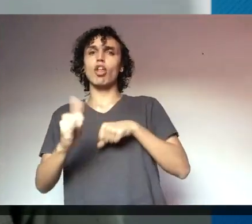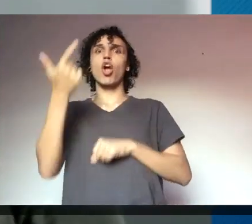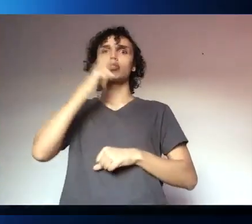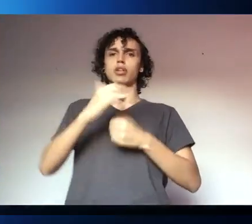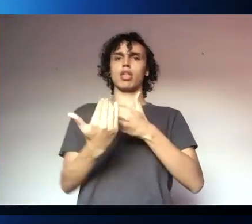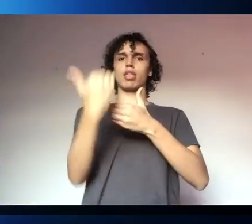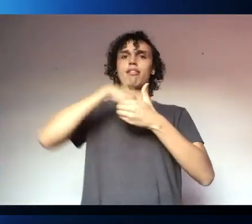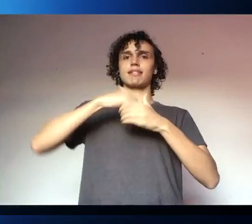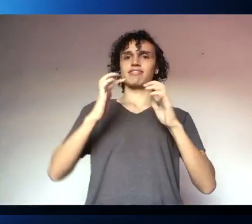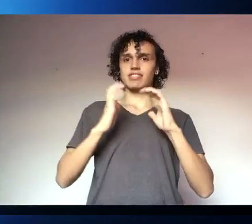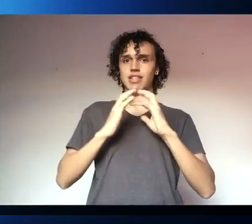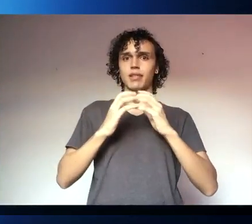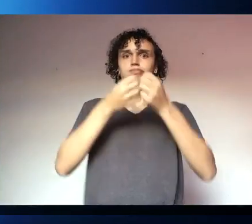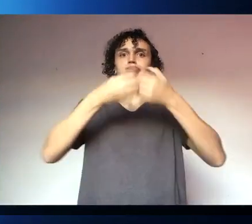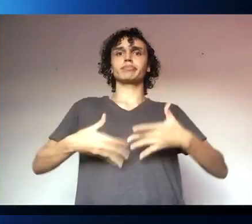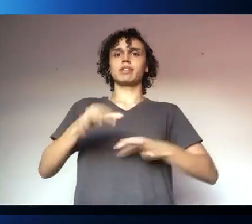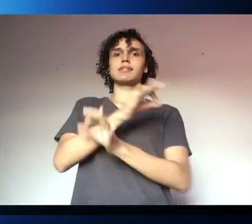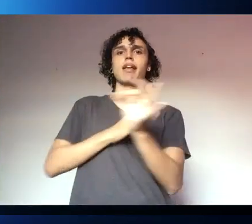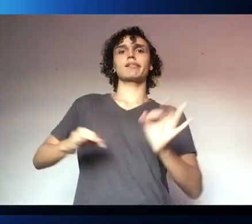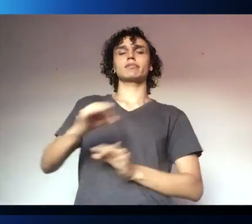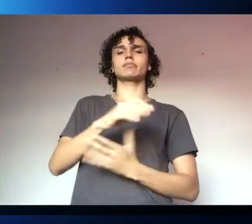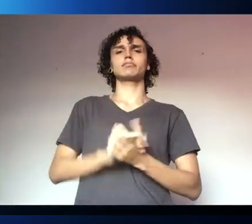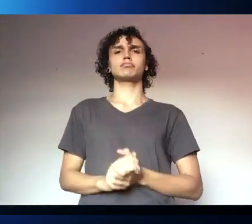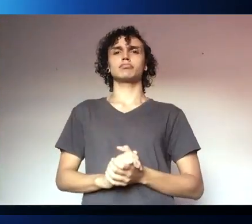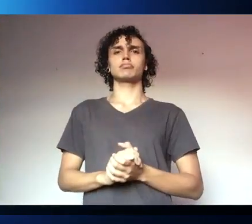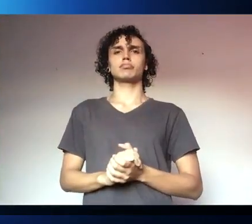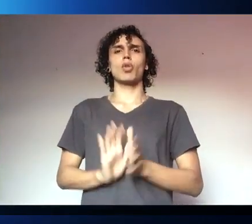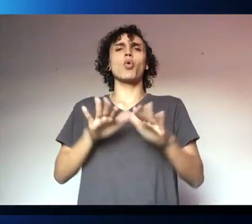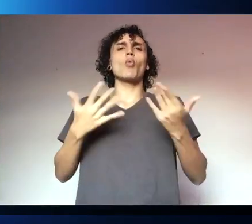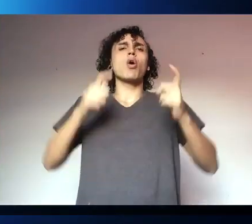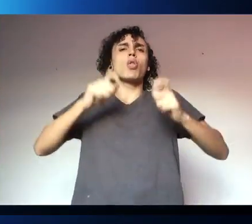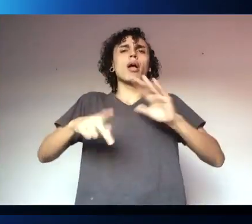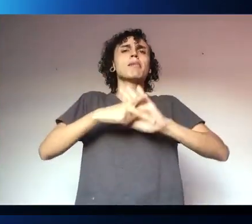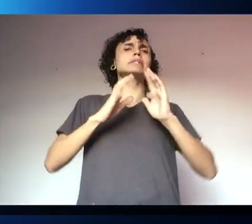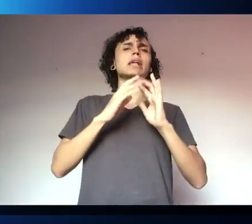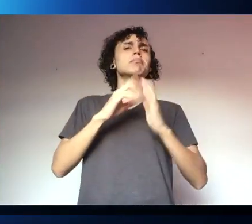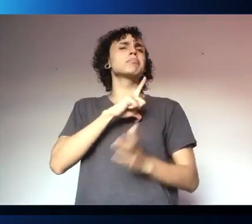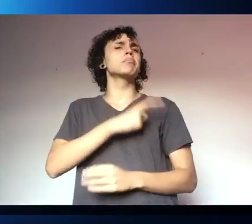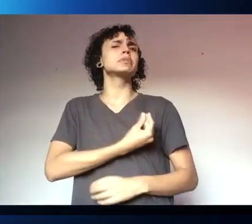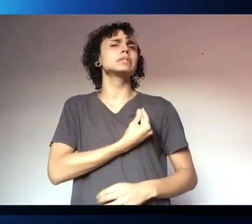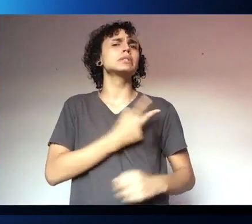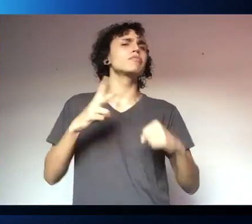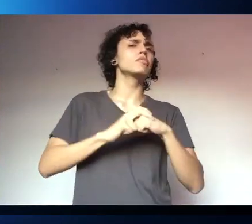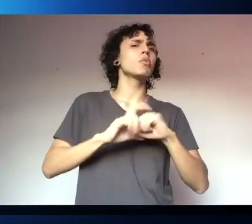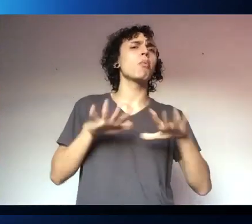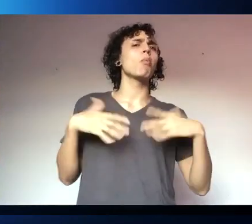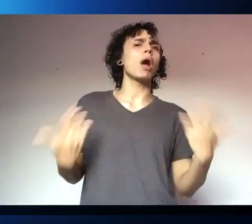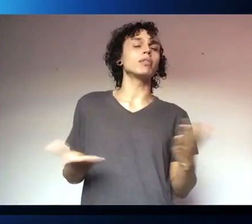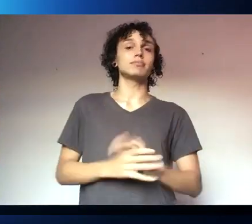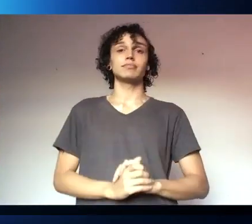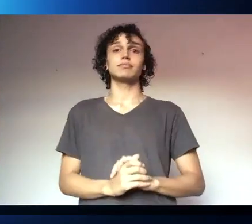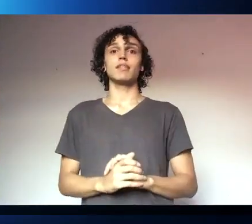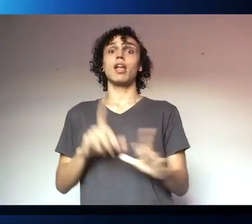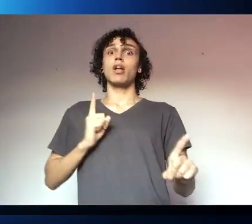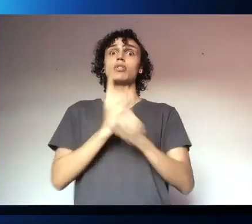maneira de entrar no cérebro e infectar as células do tecido cerebral. Em que partes do cérebro o vírus foi encontrado?